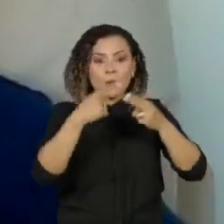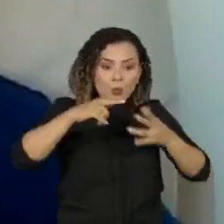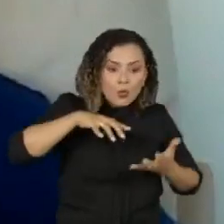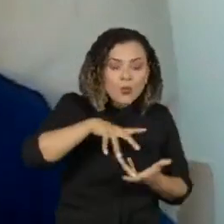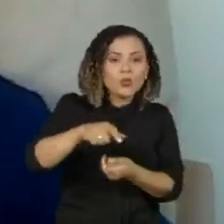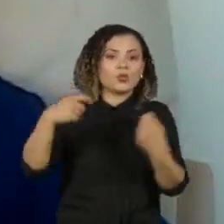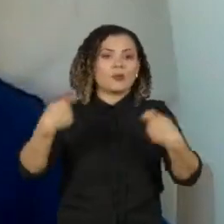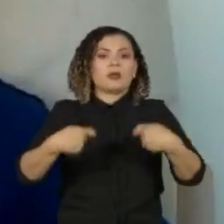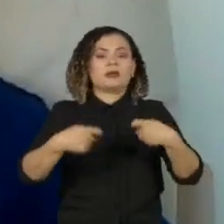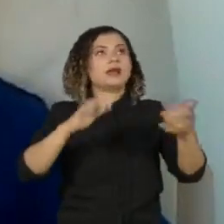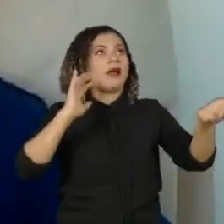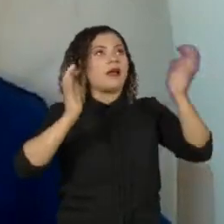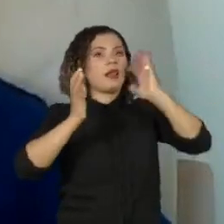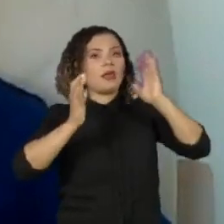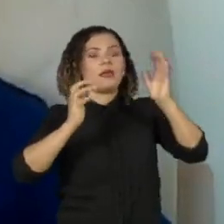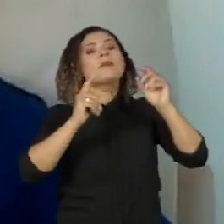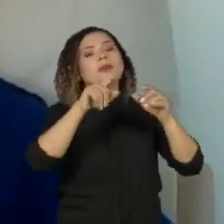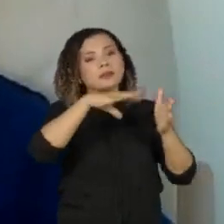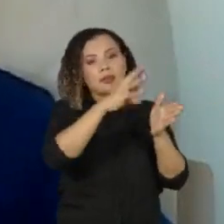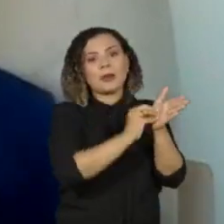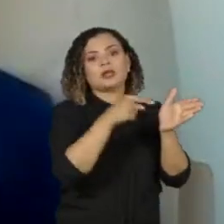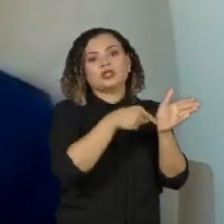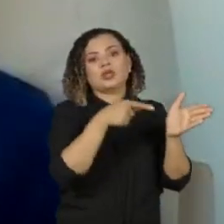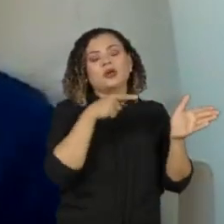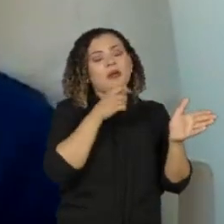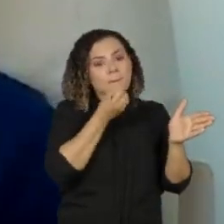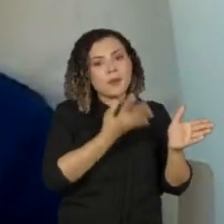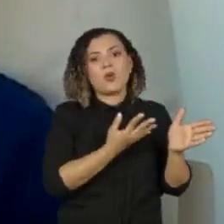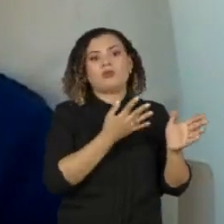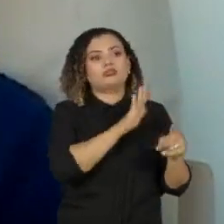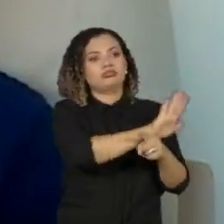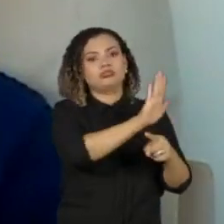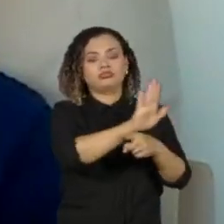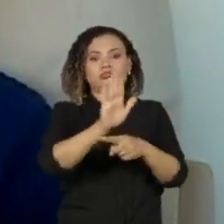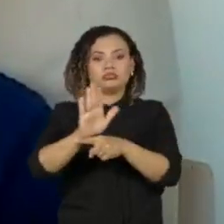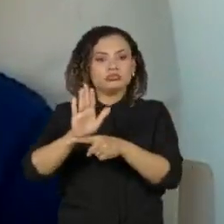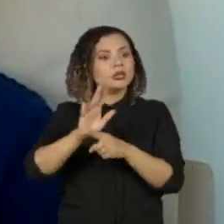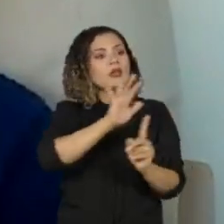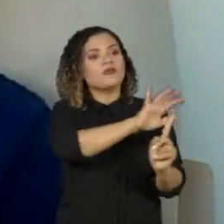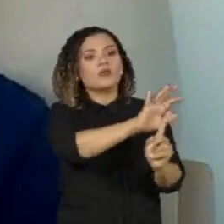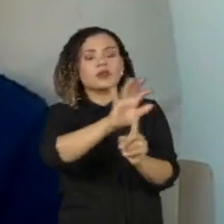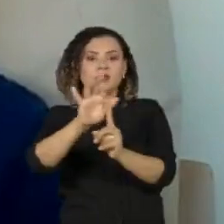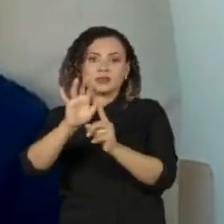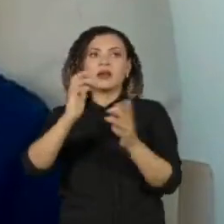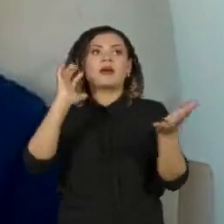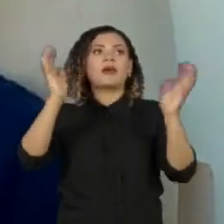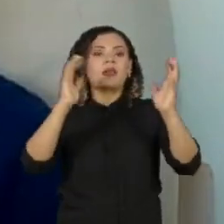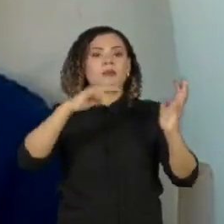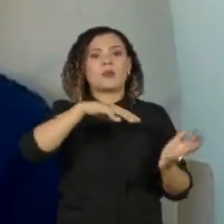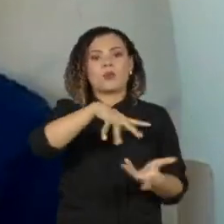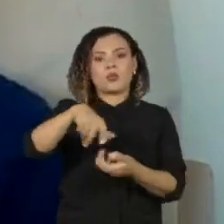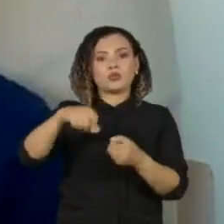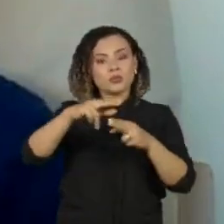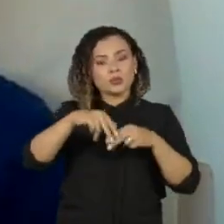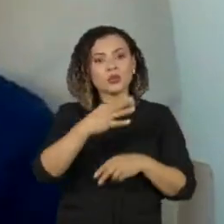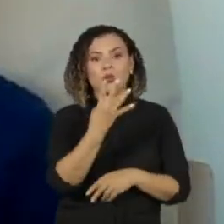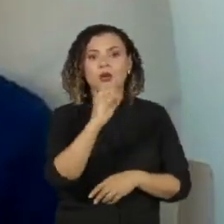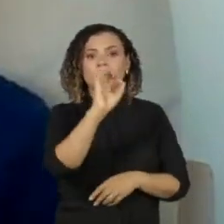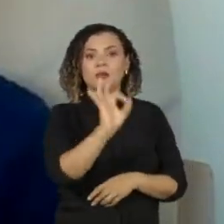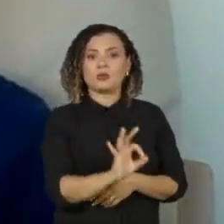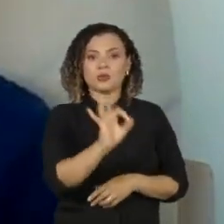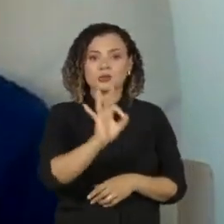papel de regulador climático da Amazônia. Ao mesmo tempo, o Brasil já tem 40% da Amazônia protegidos como